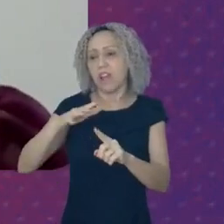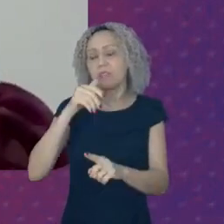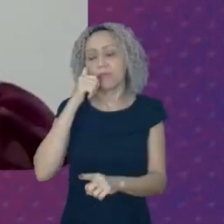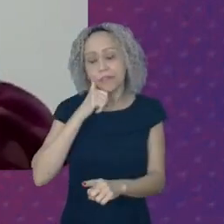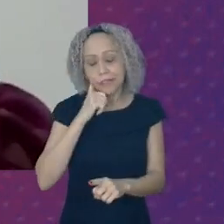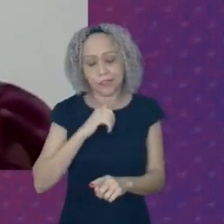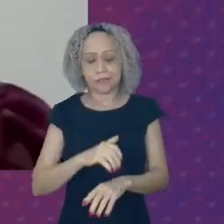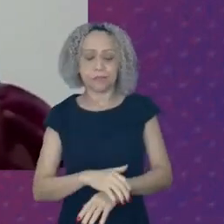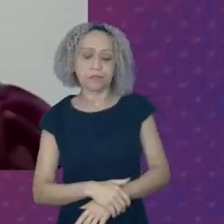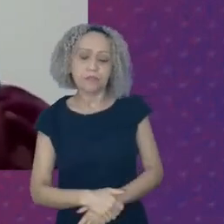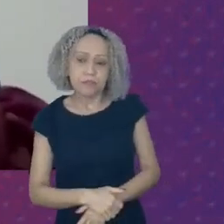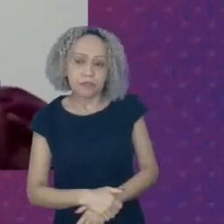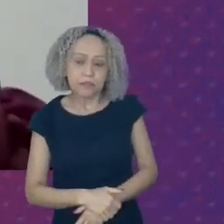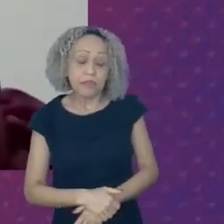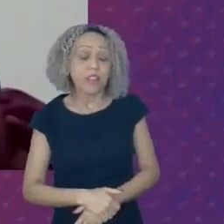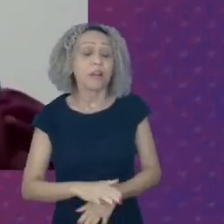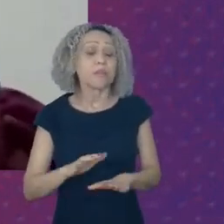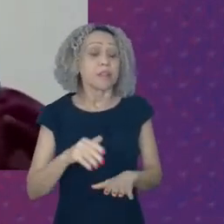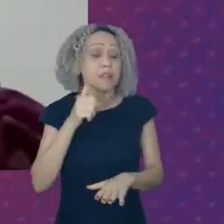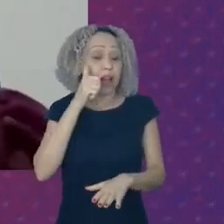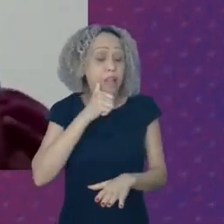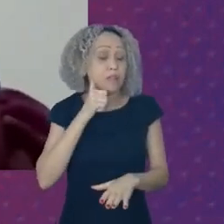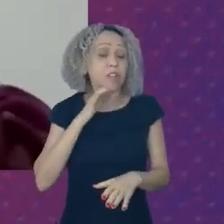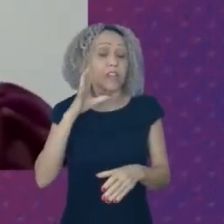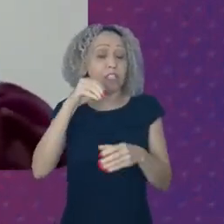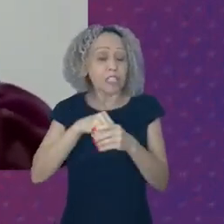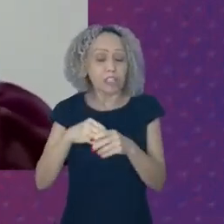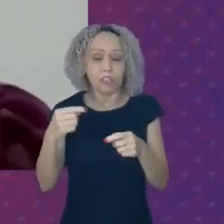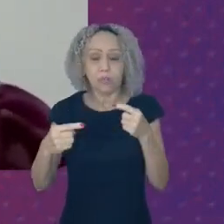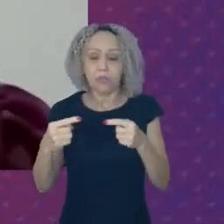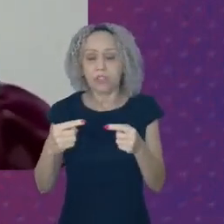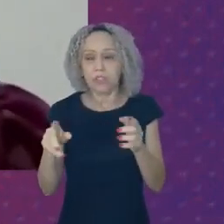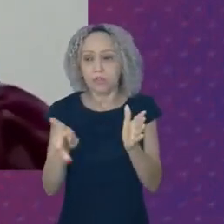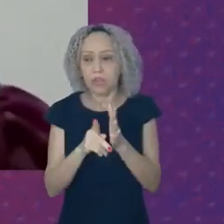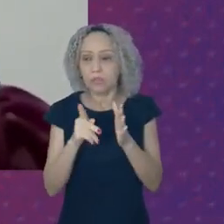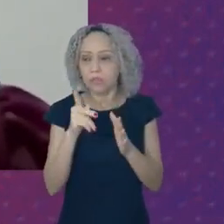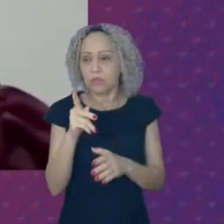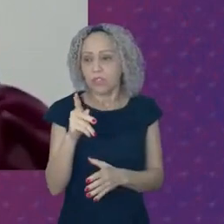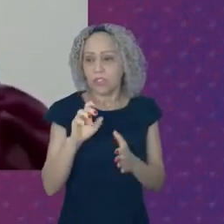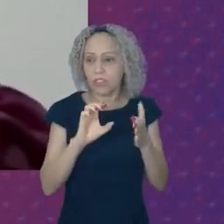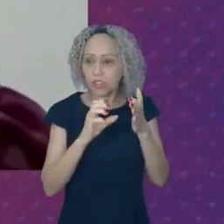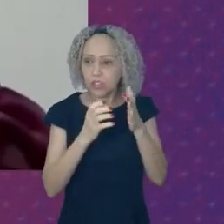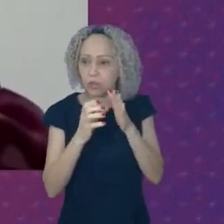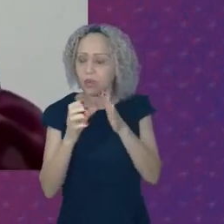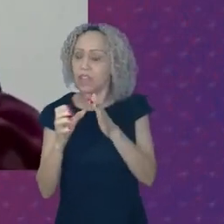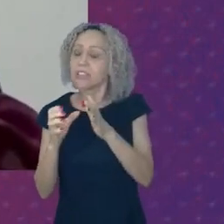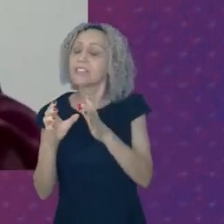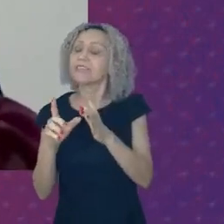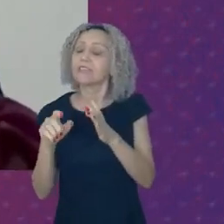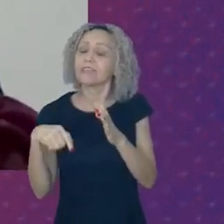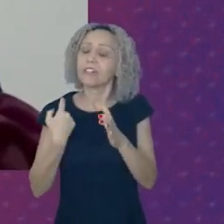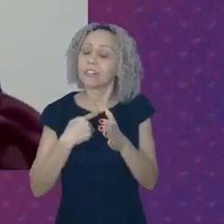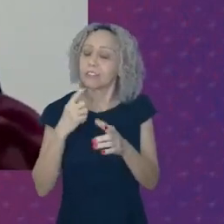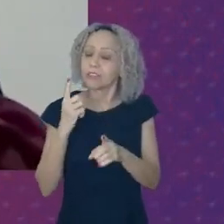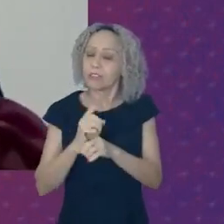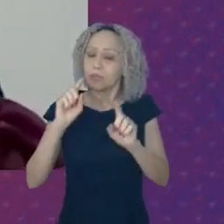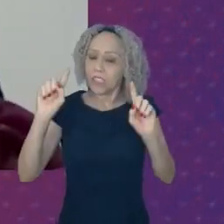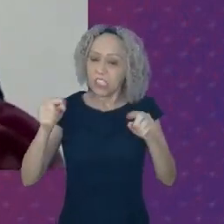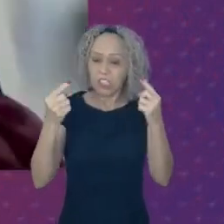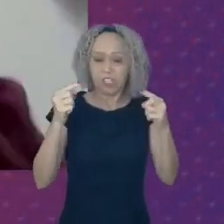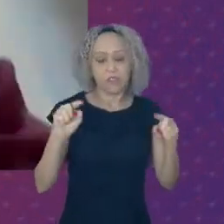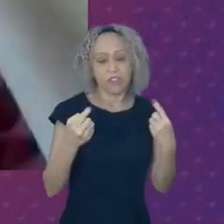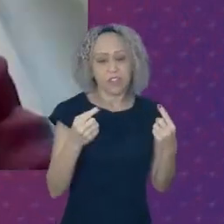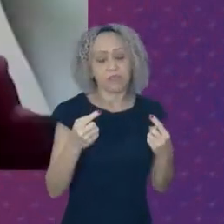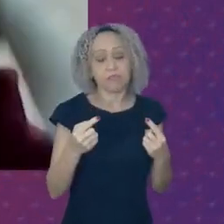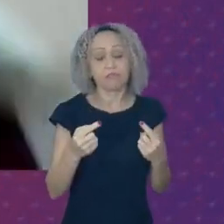ocupando, na política partidária ainda seja o lugar onde nós encontramos mais desafios, porque historicamente foi construído